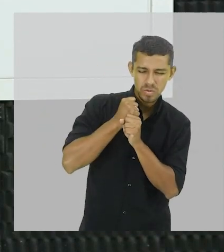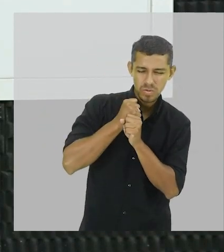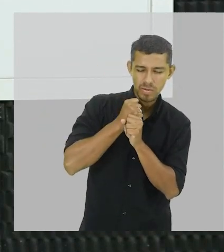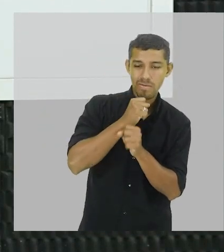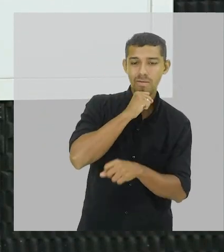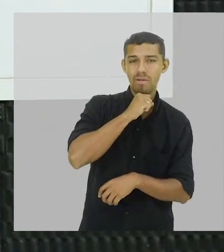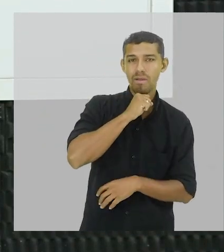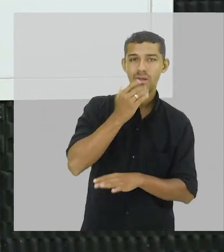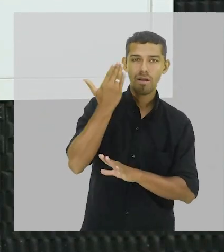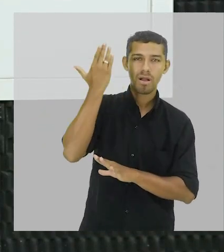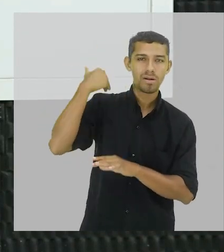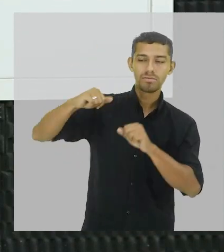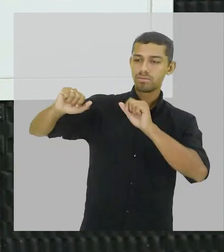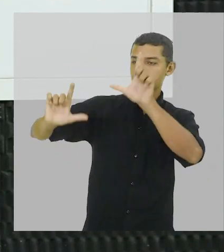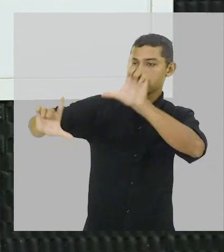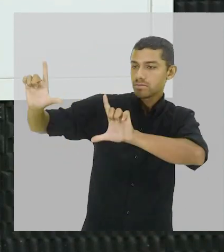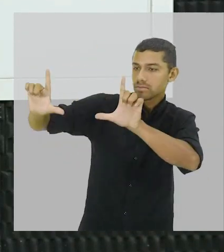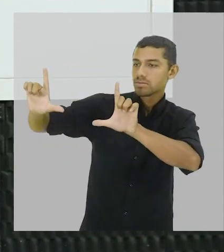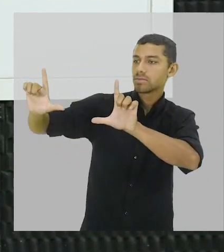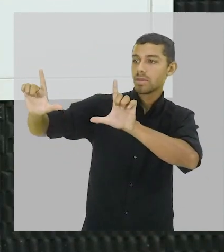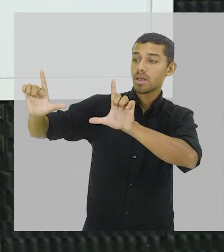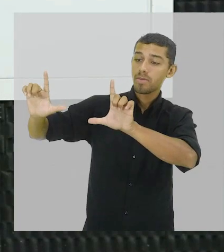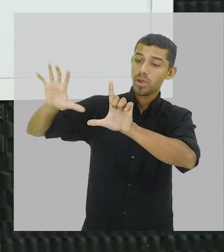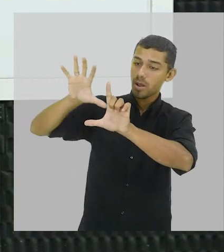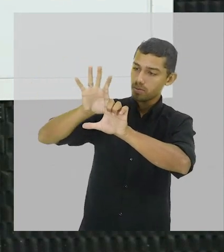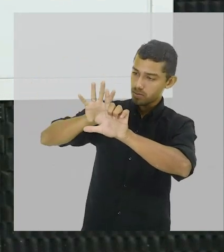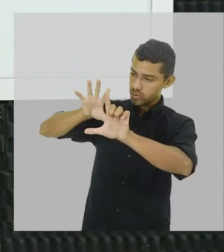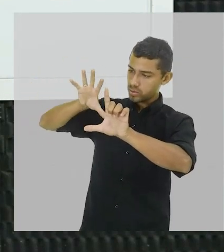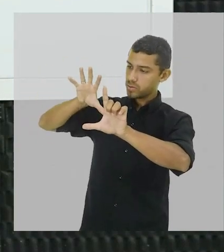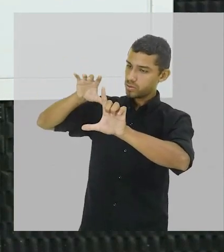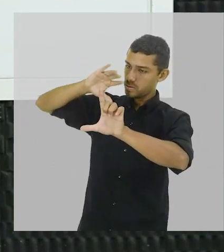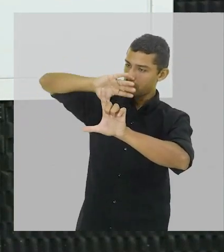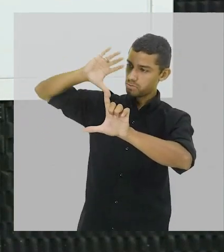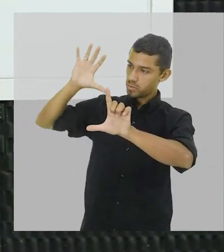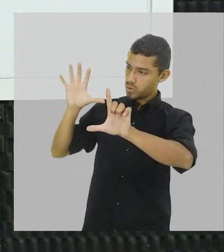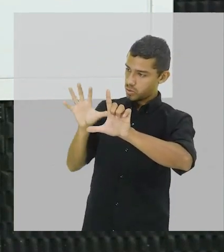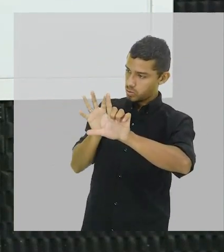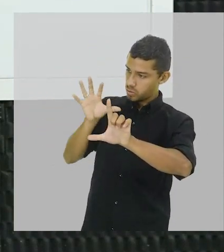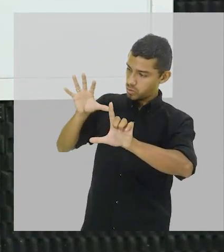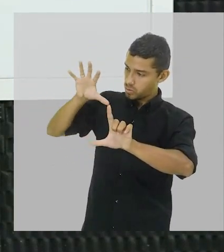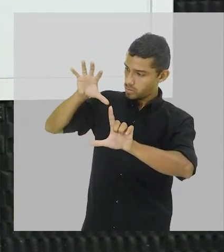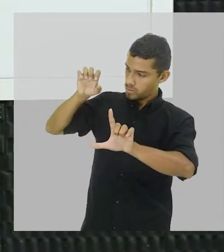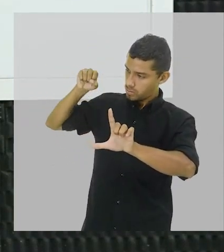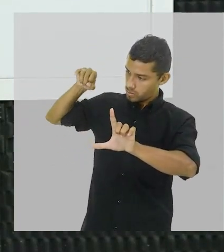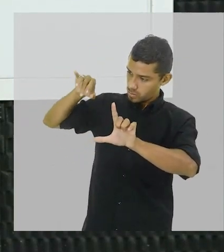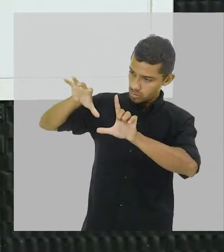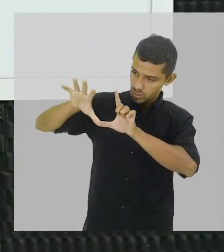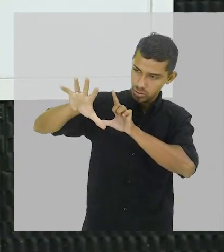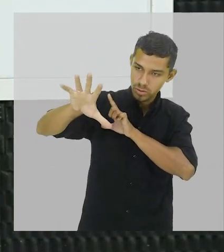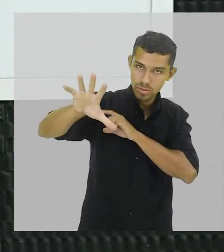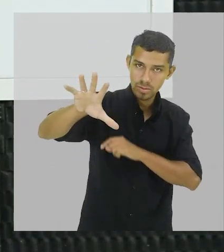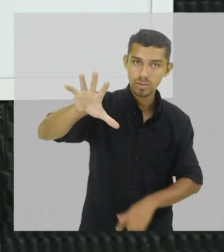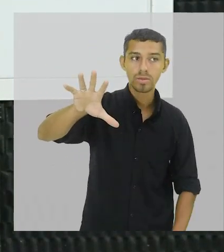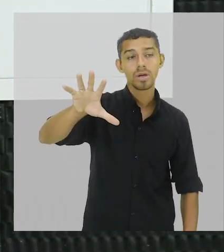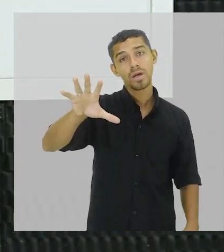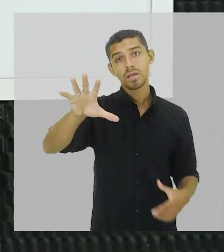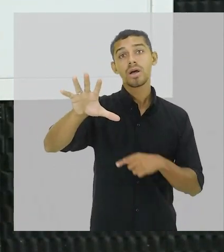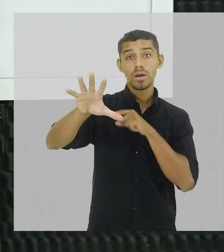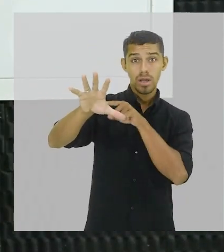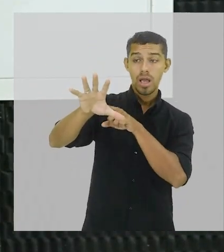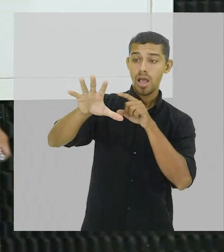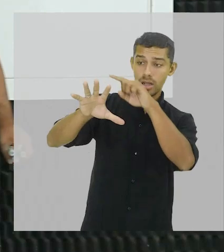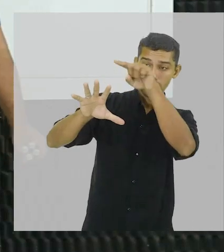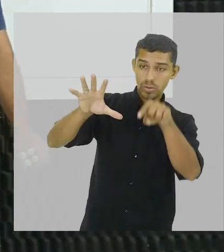chamada televisão de tubo, né? Porque ali, de fato, atrás é um tubozinho que vai emitir aquela luz, ok? Aquela televisãozinha